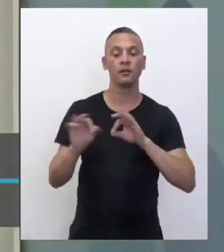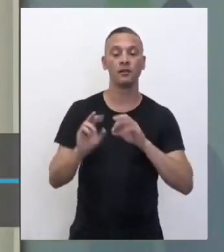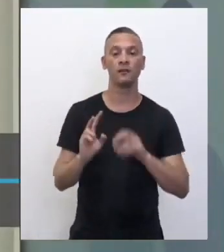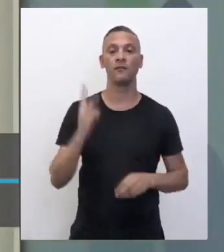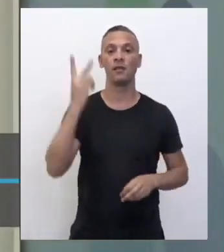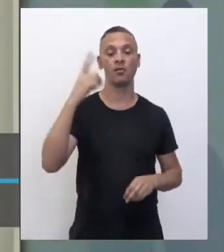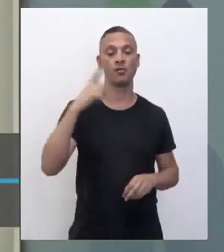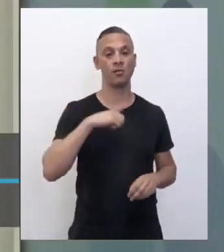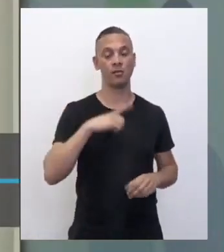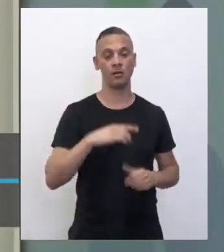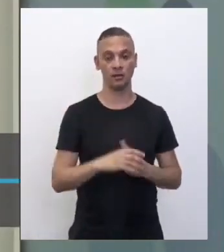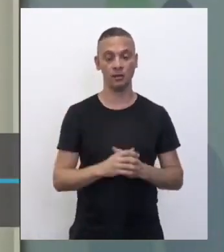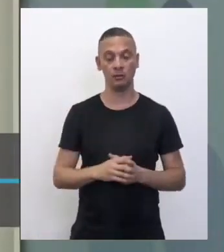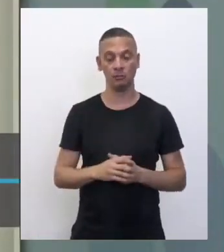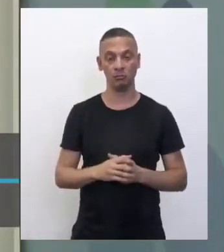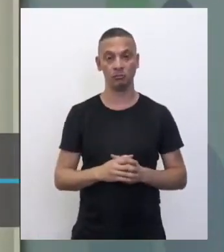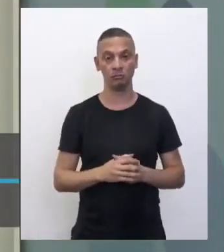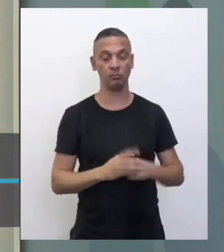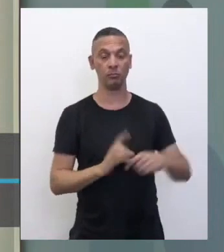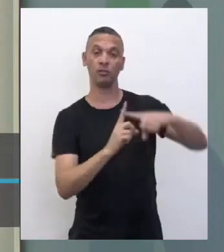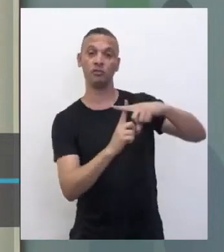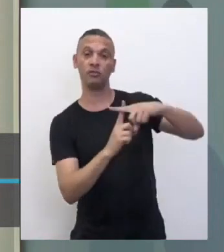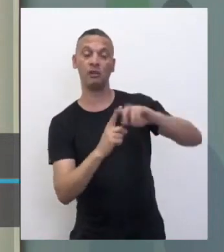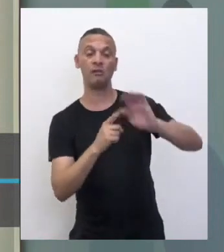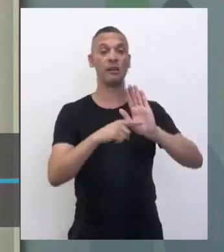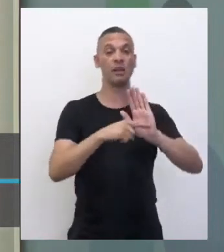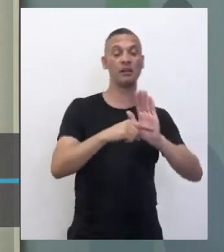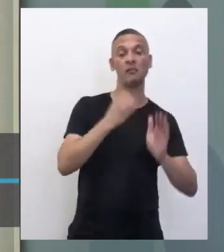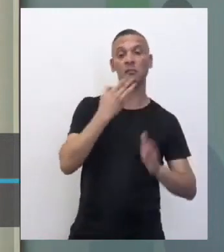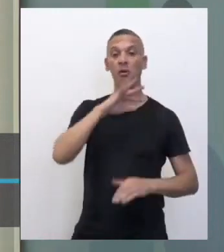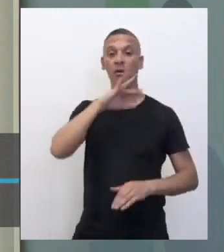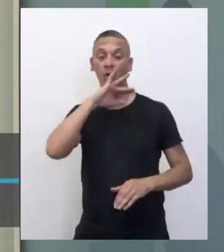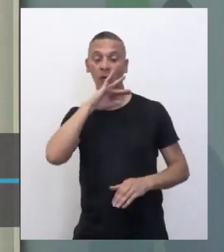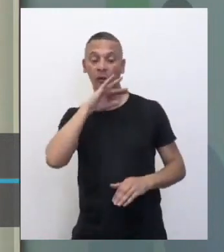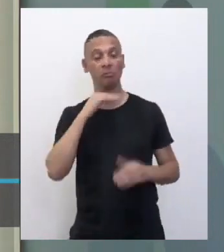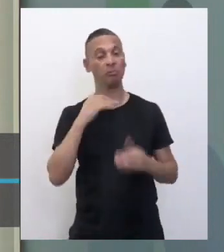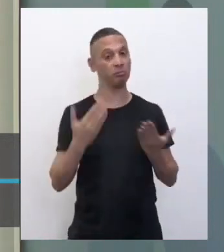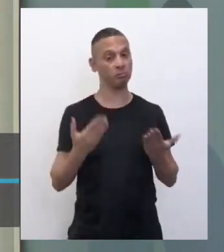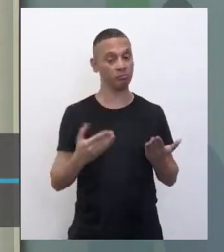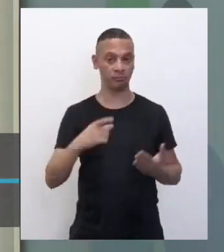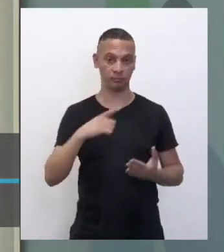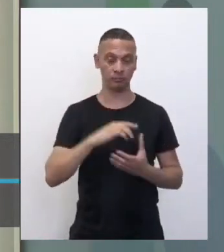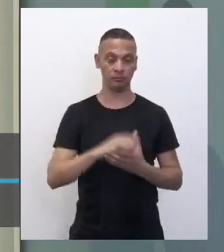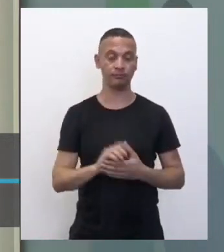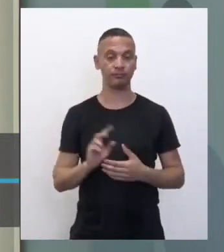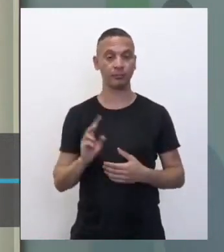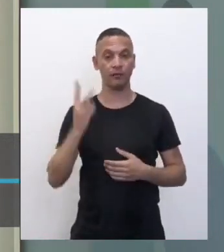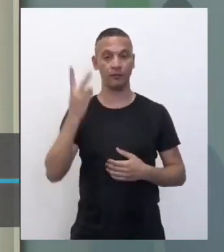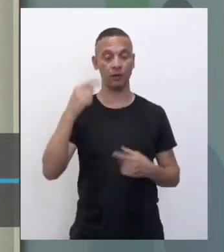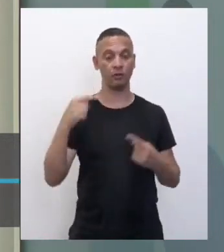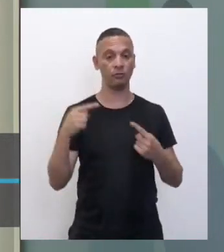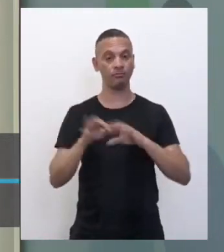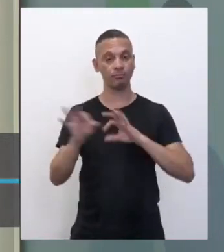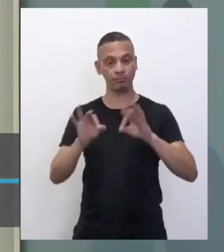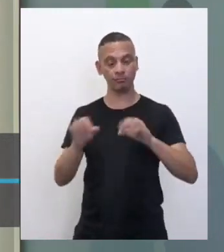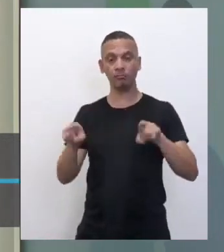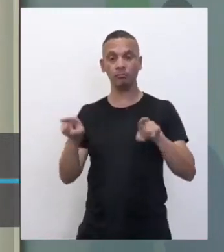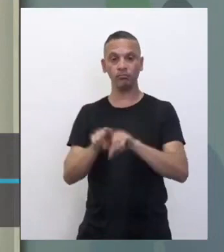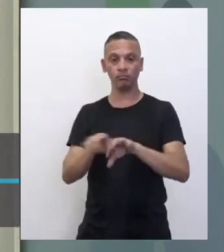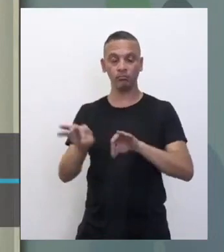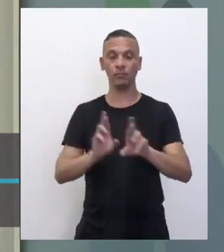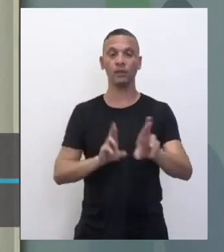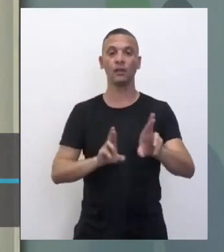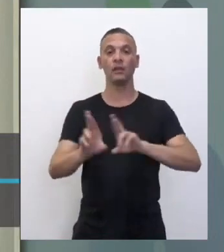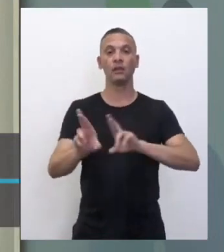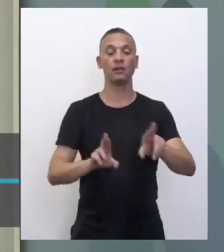valor. Positivo, negativo, bom, ruim, grande, pequeno. Então o valor ele é estabelecido pela